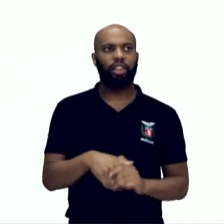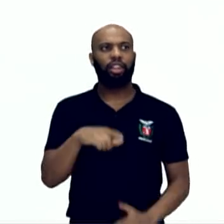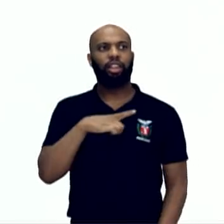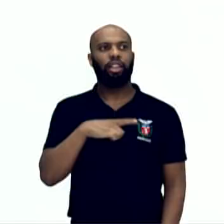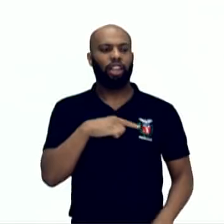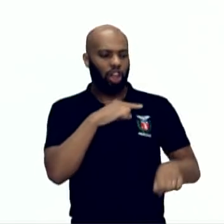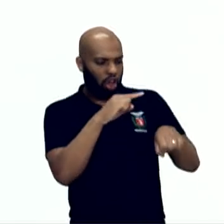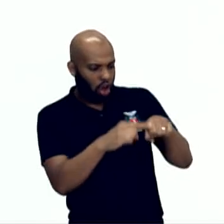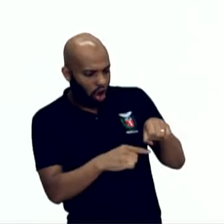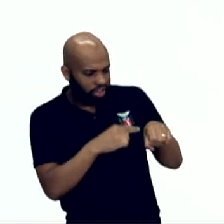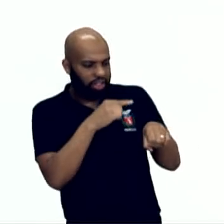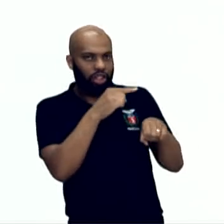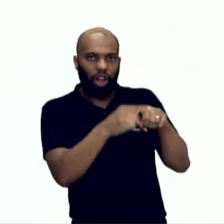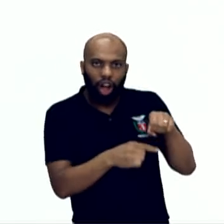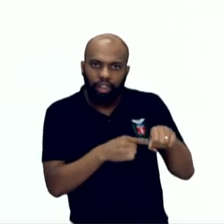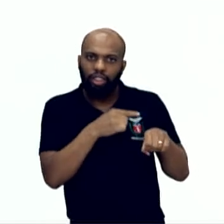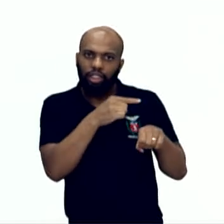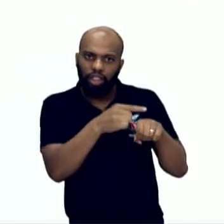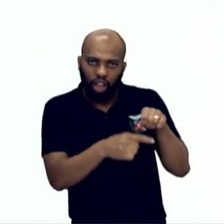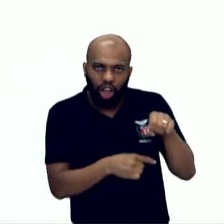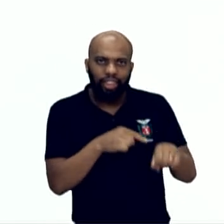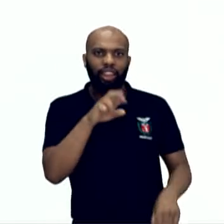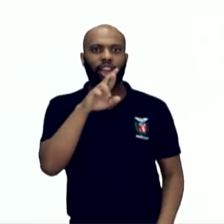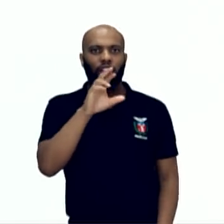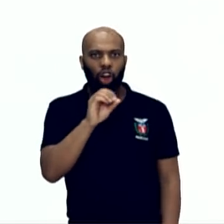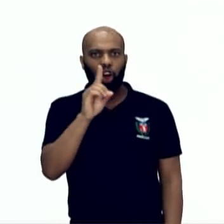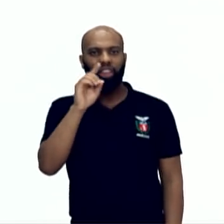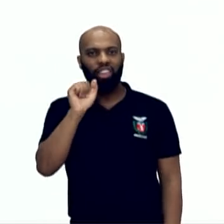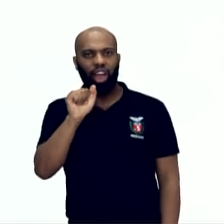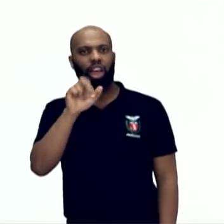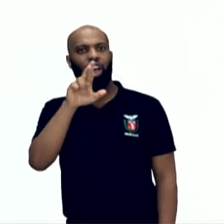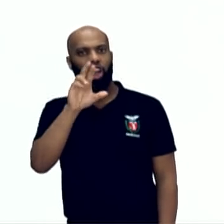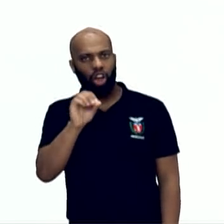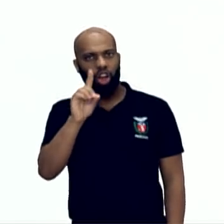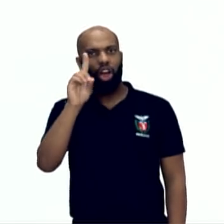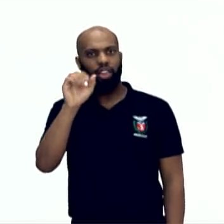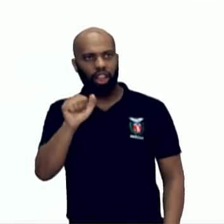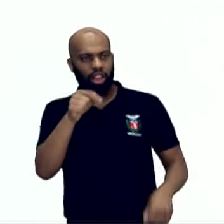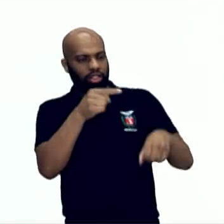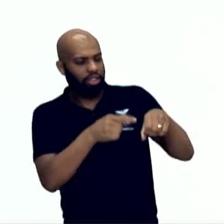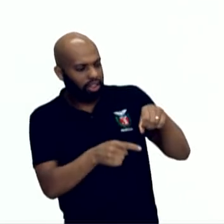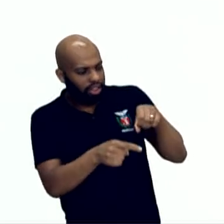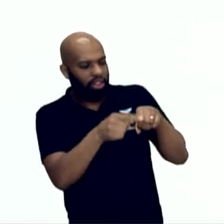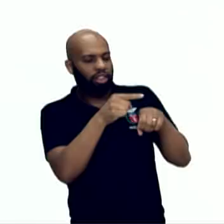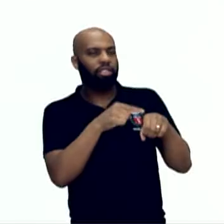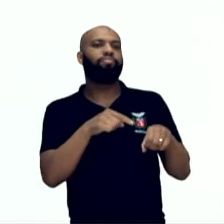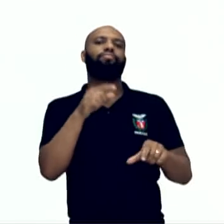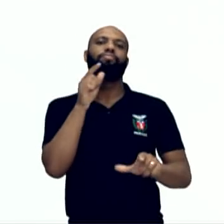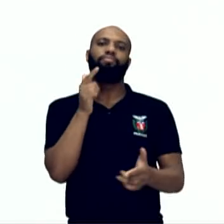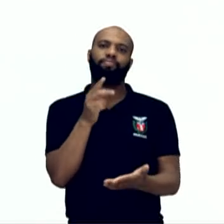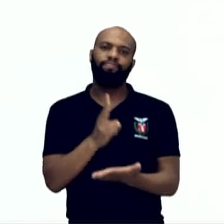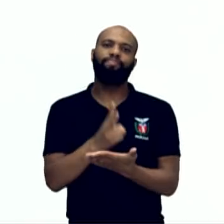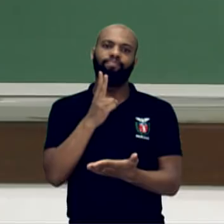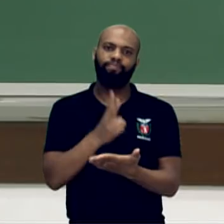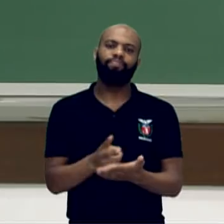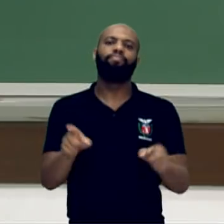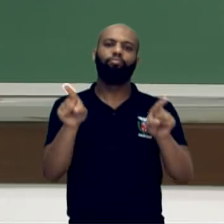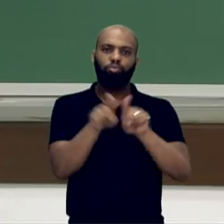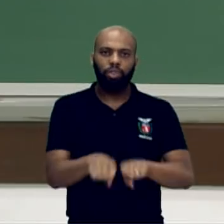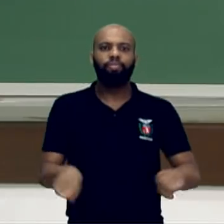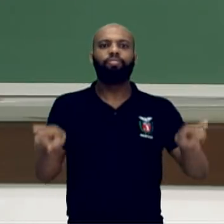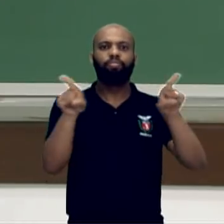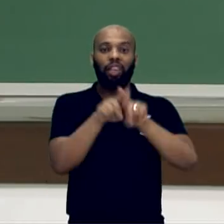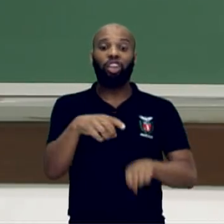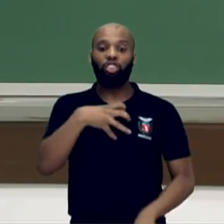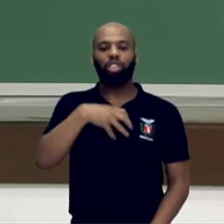roda, que roda, que roda, que roda. Então, o que ele usou? Letras que se repetem circularmente. Para